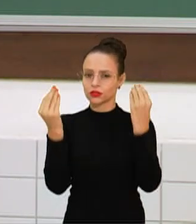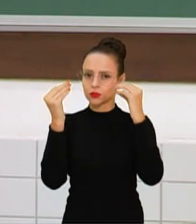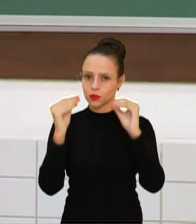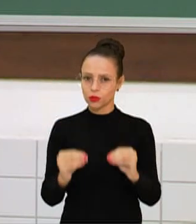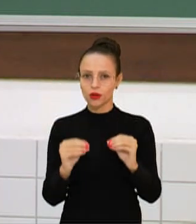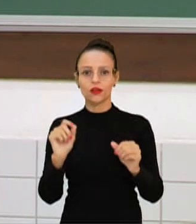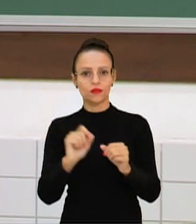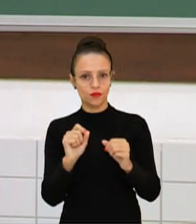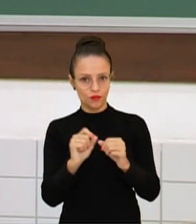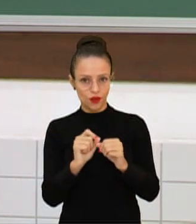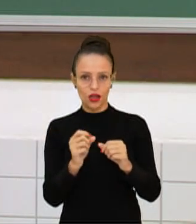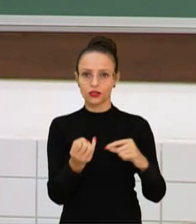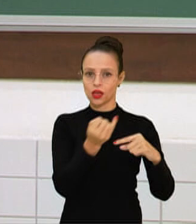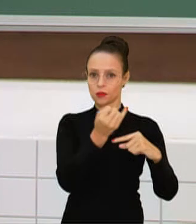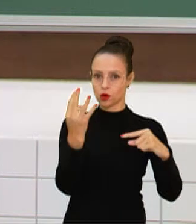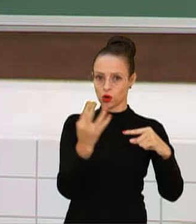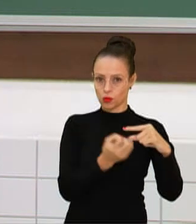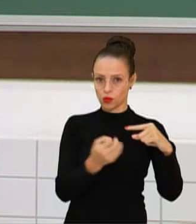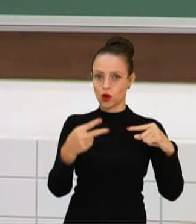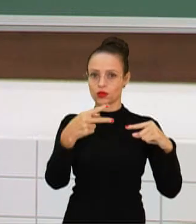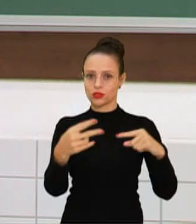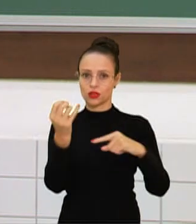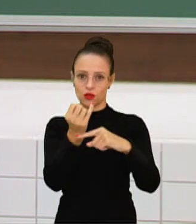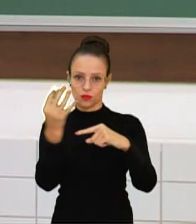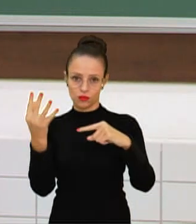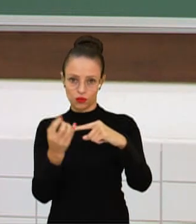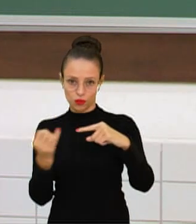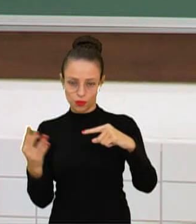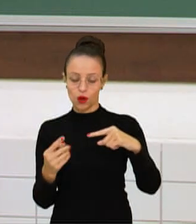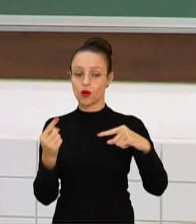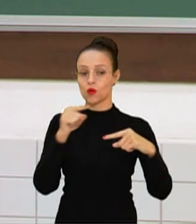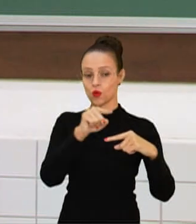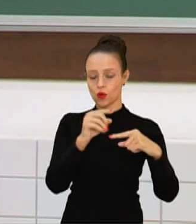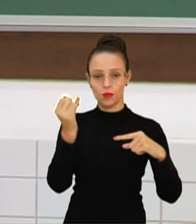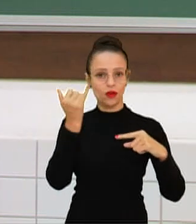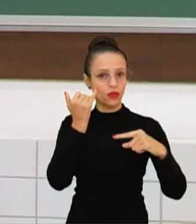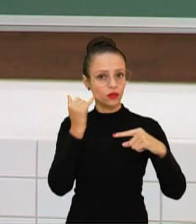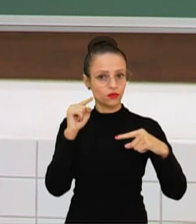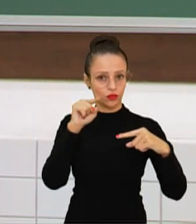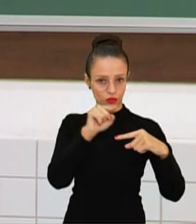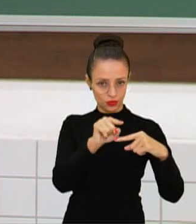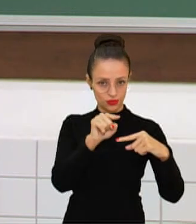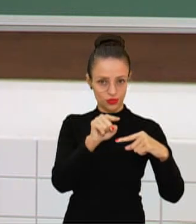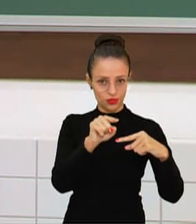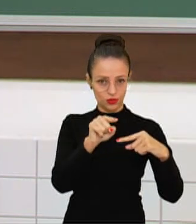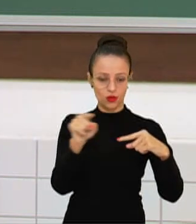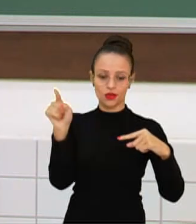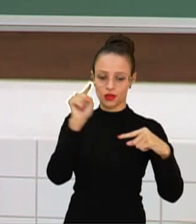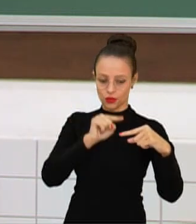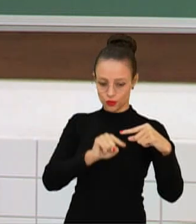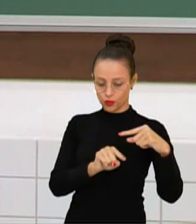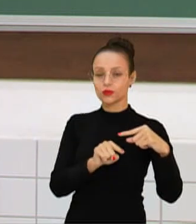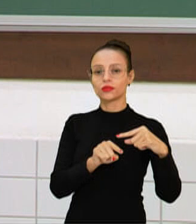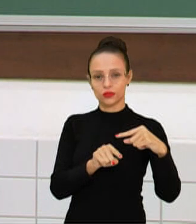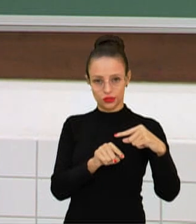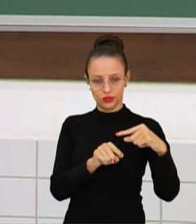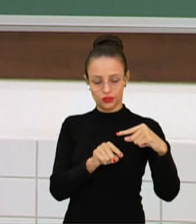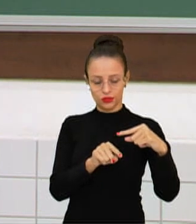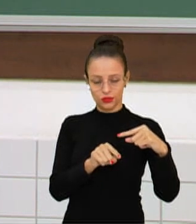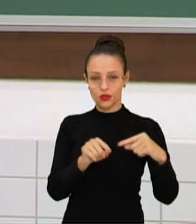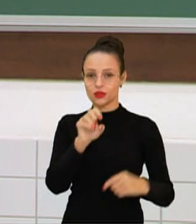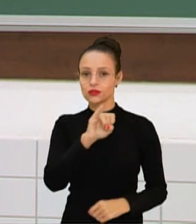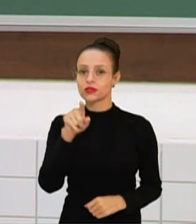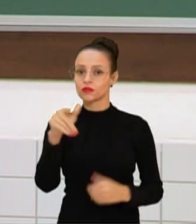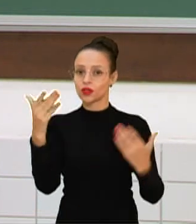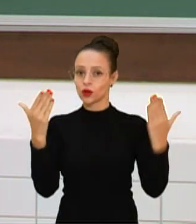monta a proporção, lembrando que uma informação está em cima da fração e a outra está embaixo. Se você